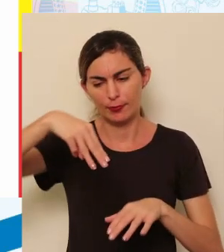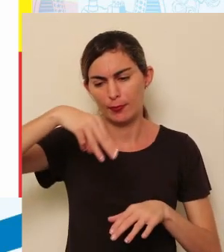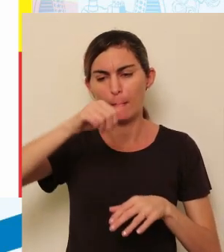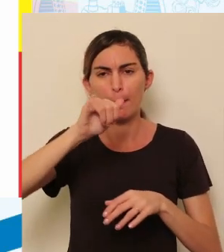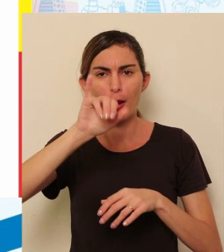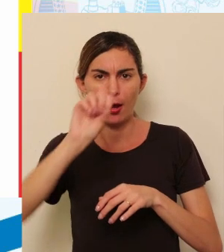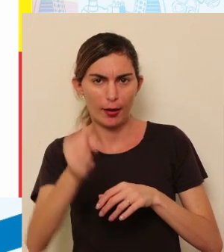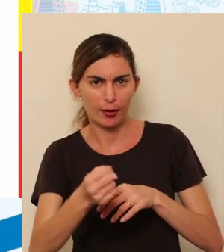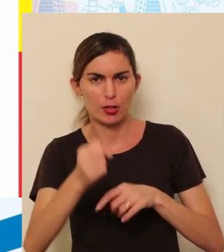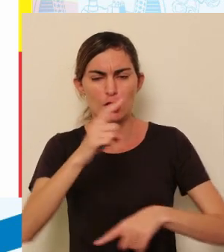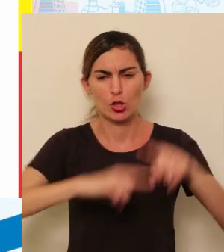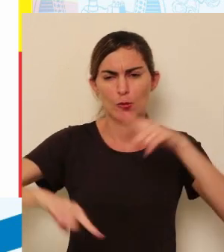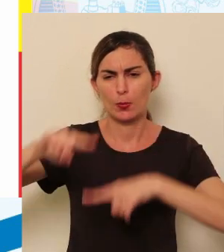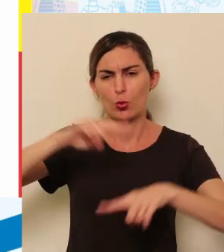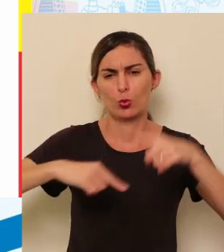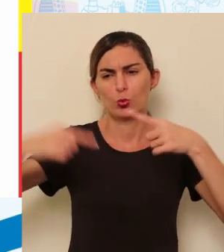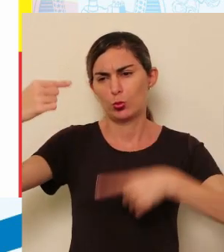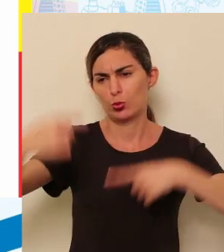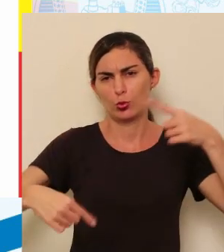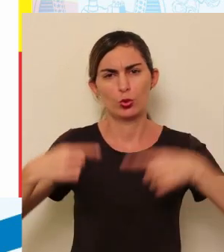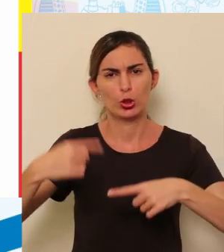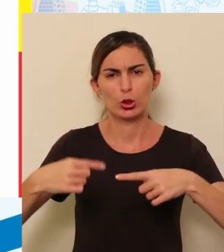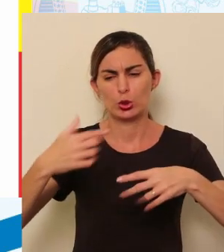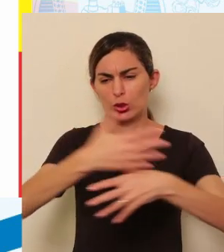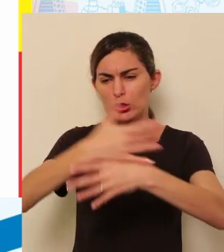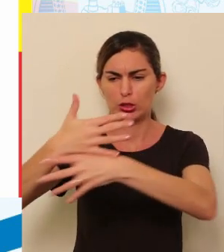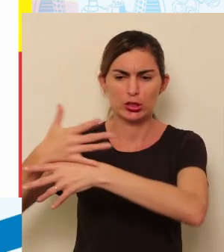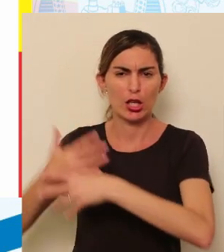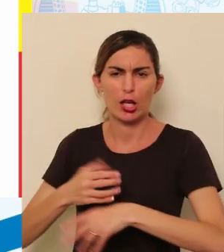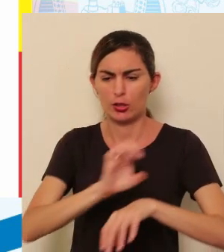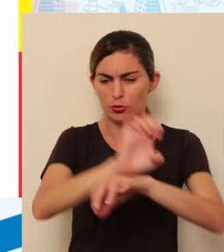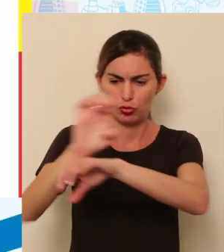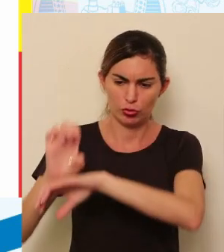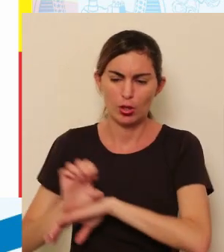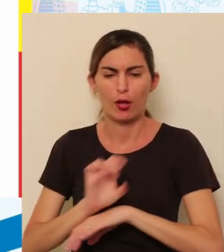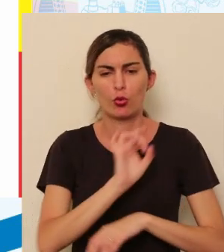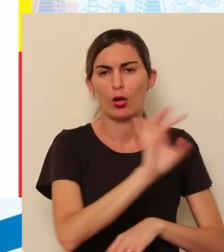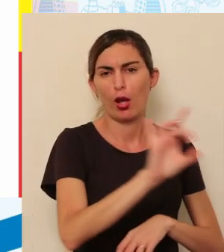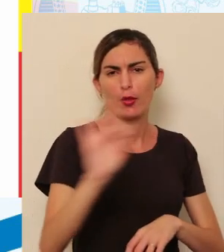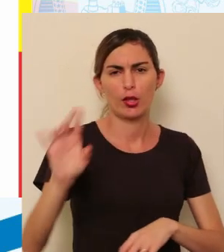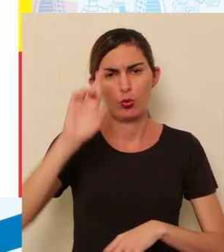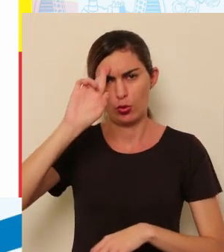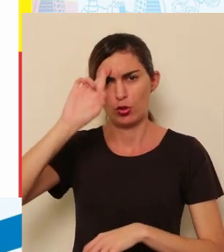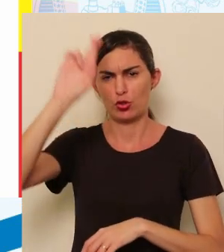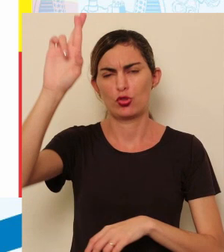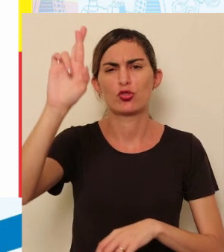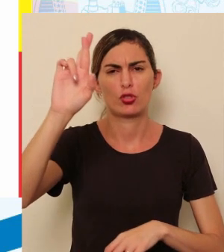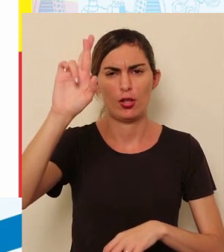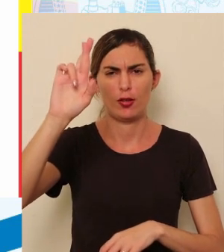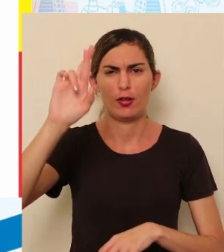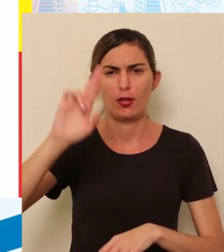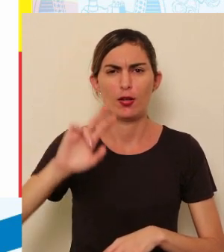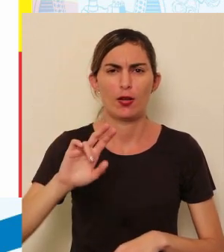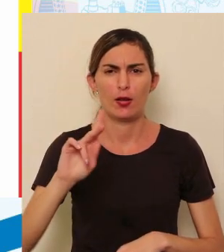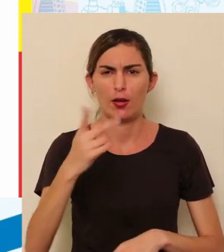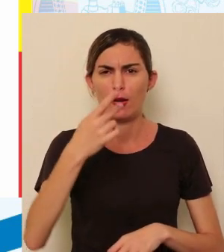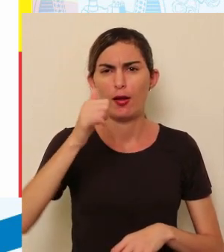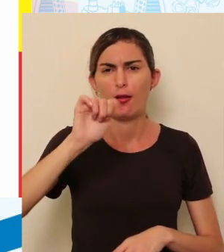maias dividiam o poder político entre diversas cidades-estados. Em cada uma delas, o chefe, chamado